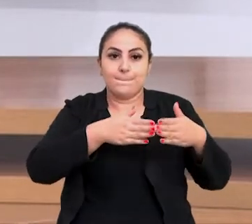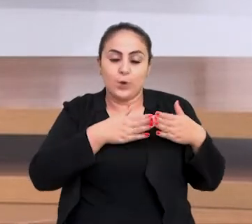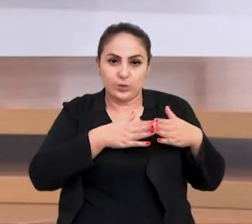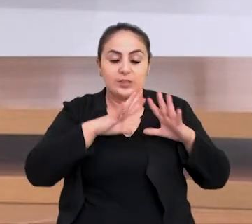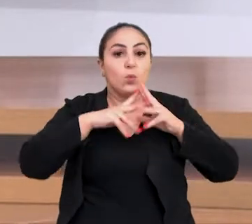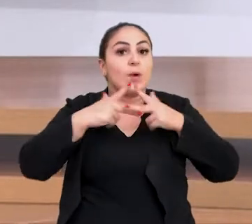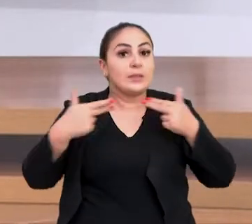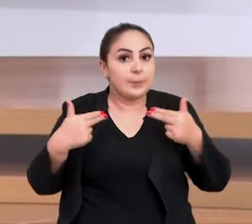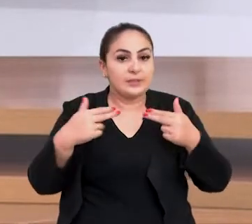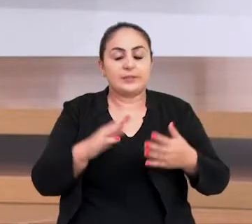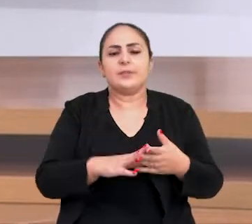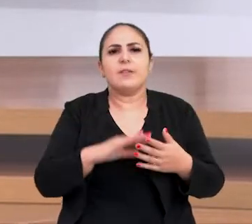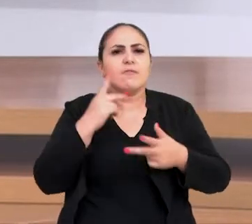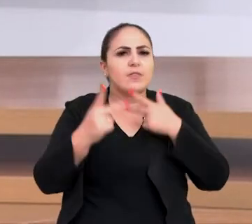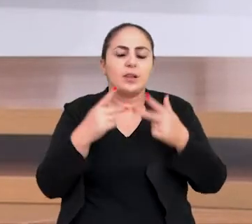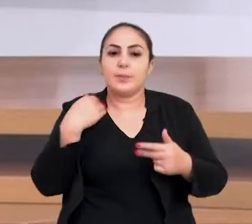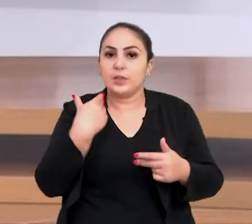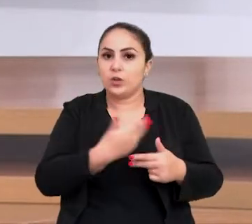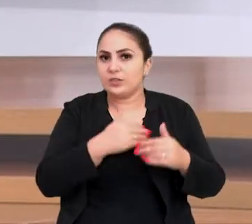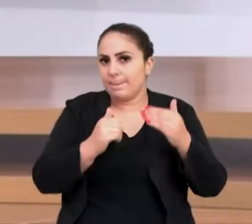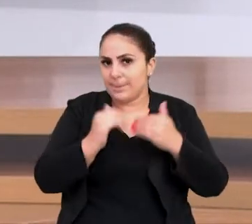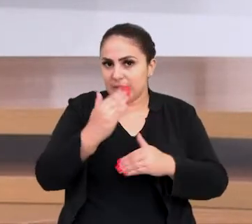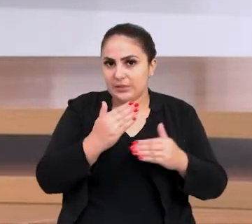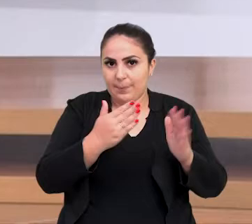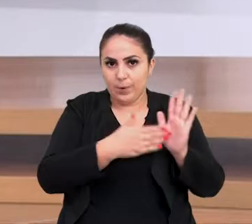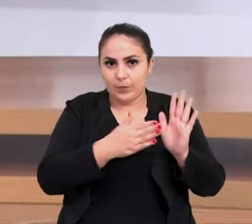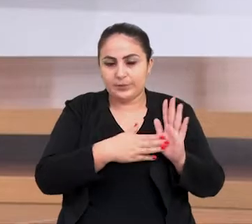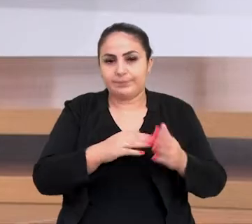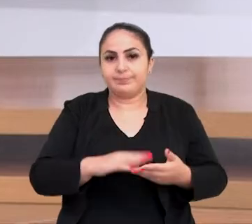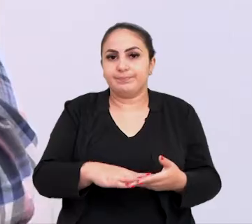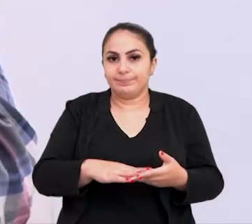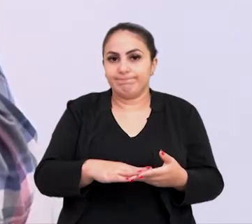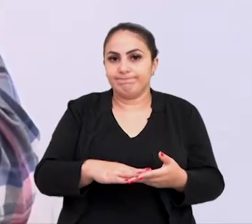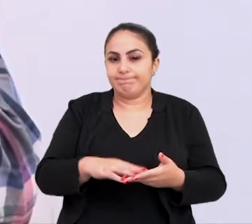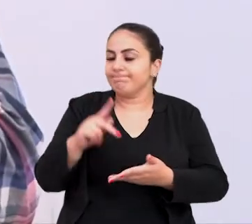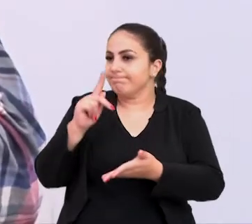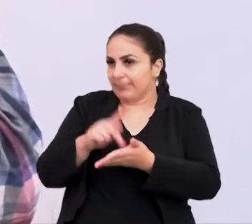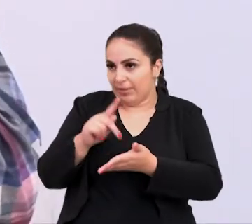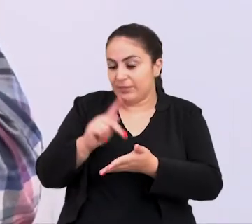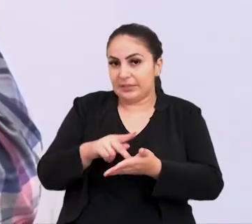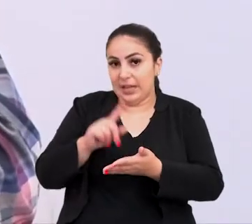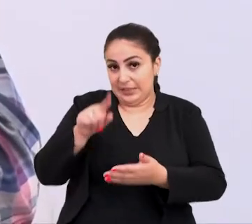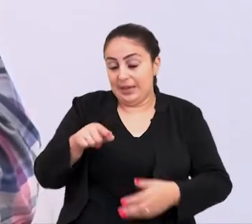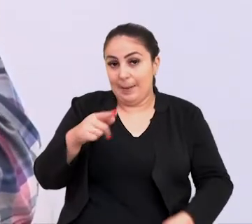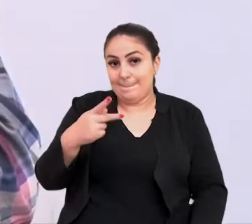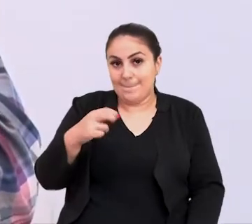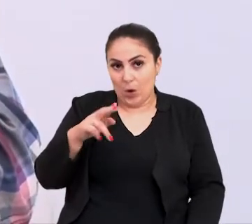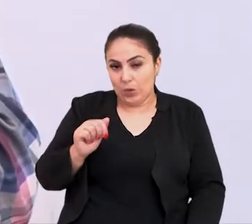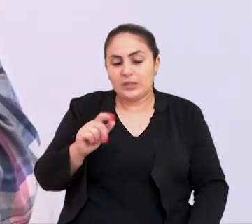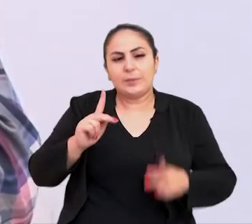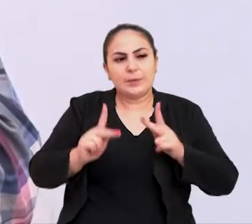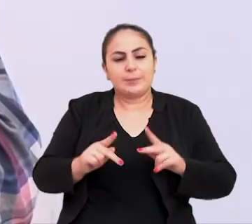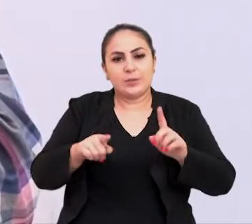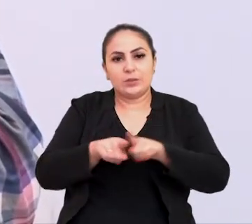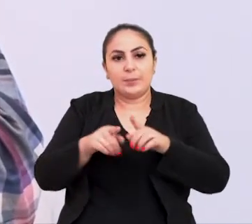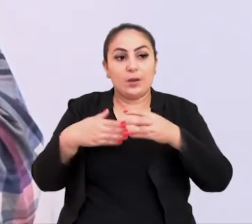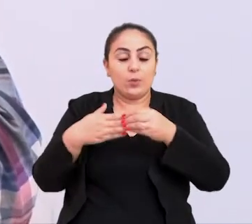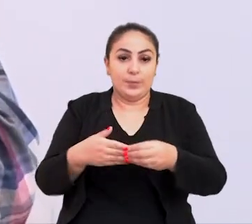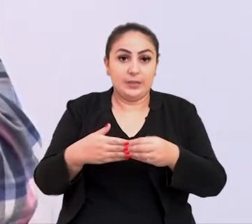na proteção dos animais. Fala pra gente um pouco mais dessa proposta, vereador. A verdade é que, Paula e